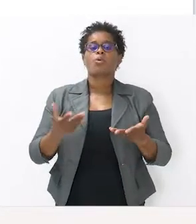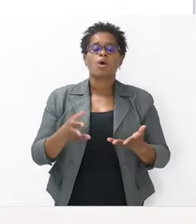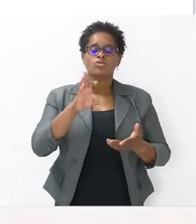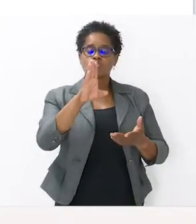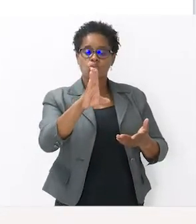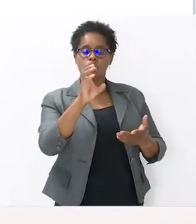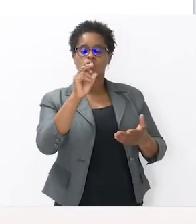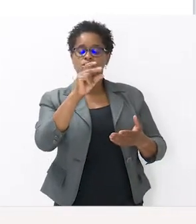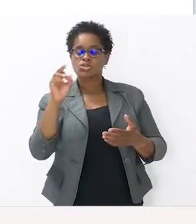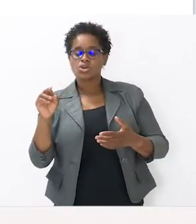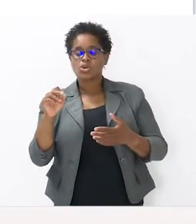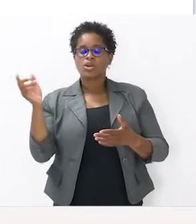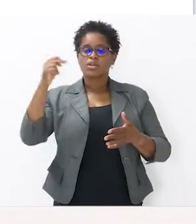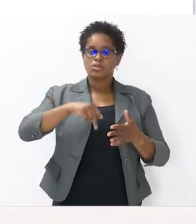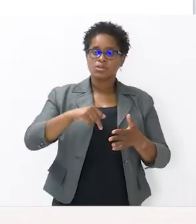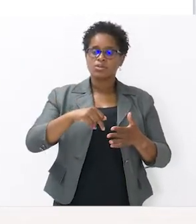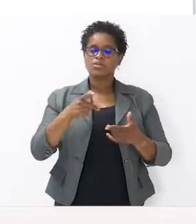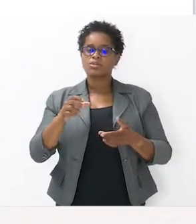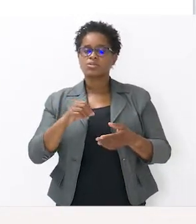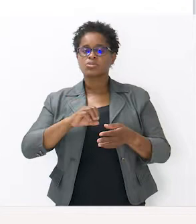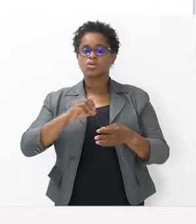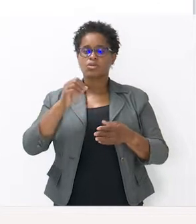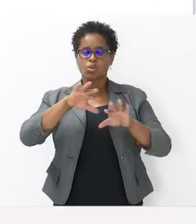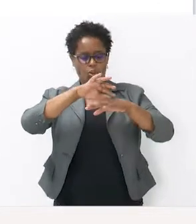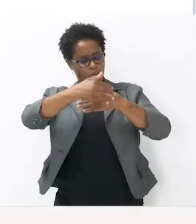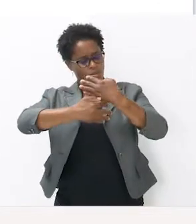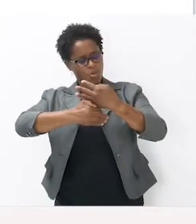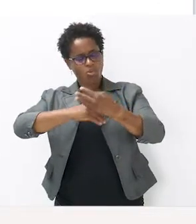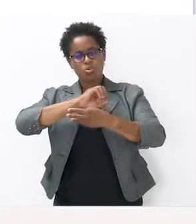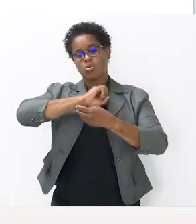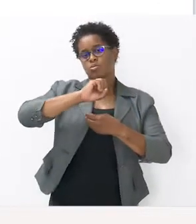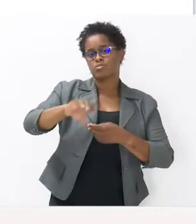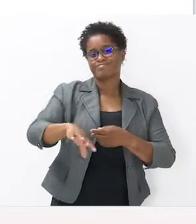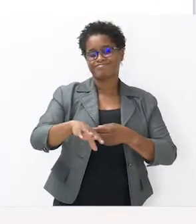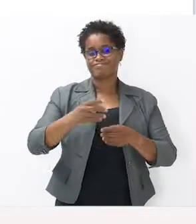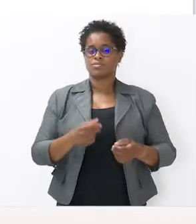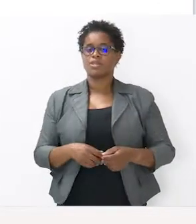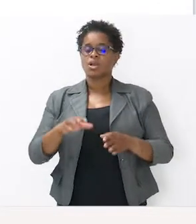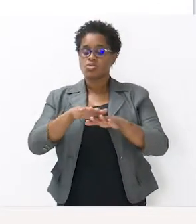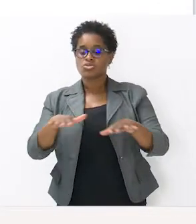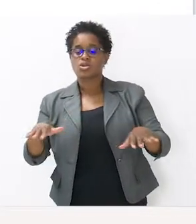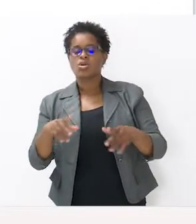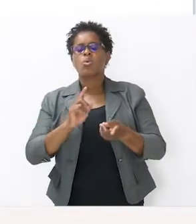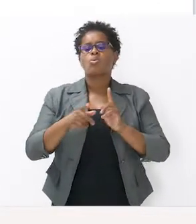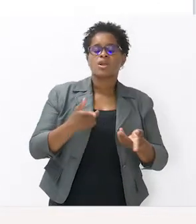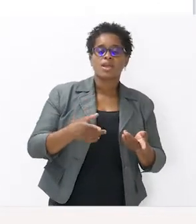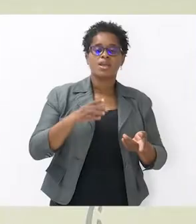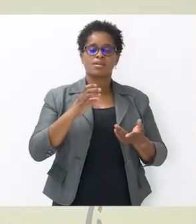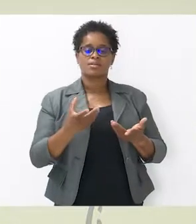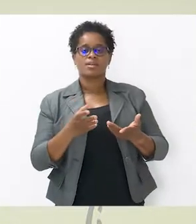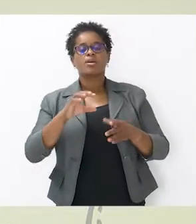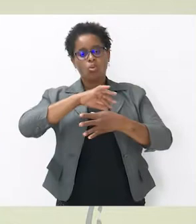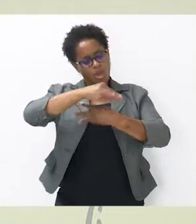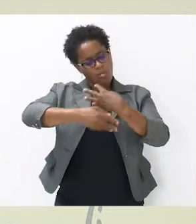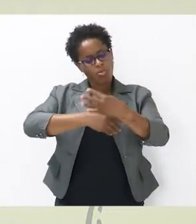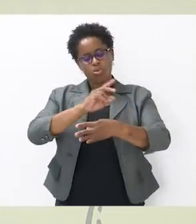João entrou, atirou o embrulho ao chão. Atirou-o ao chão. Atirou o quê? O embrulho, claro. E